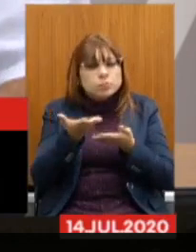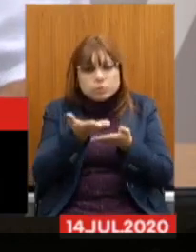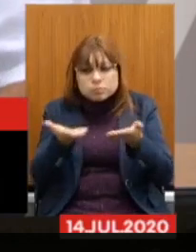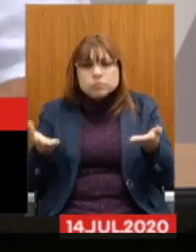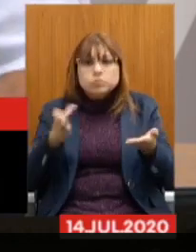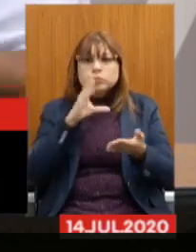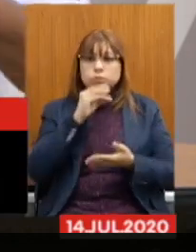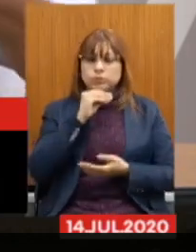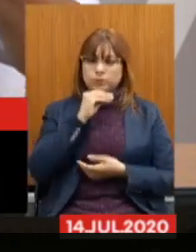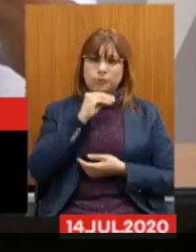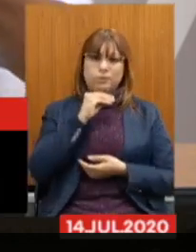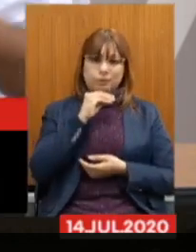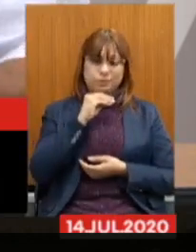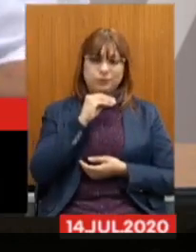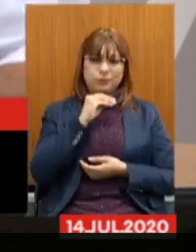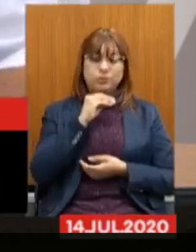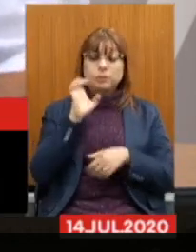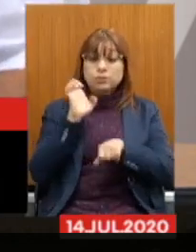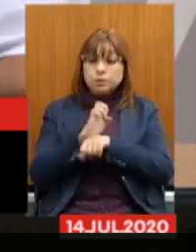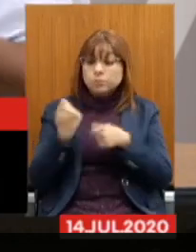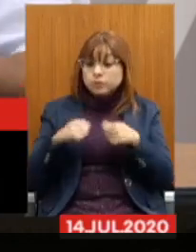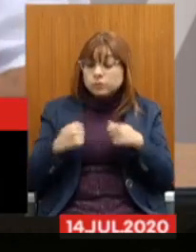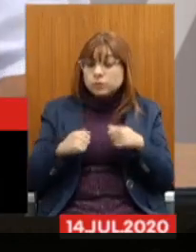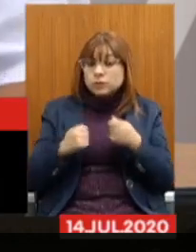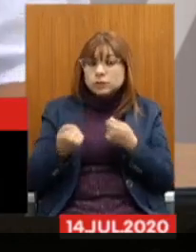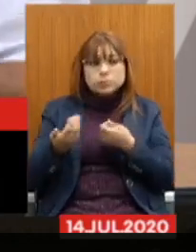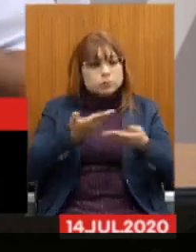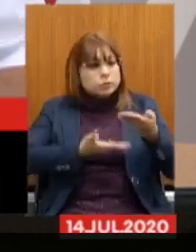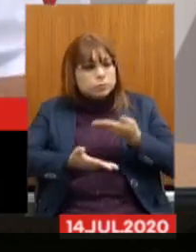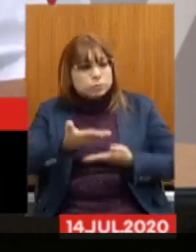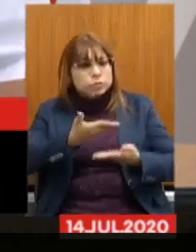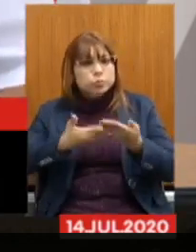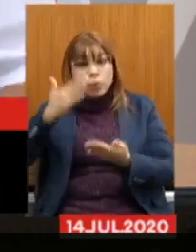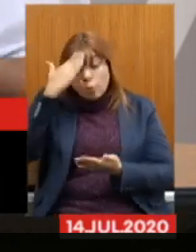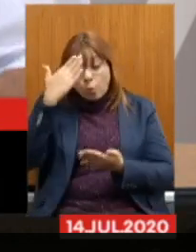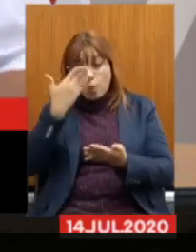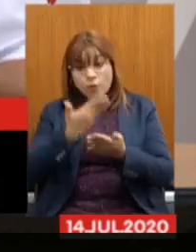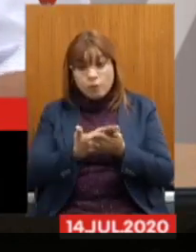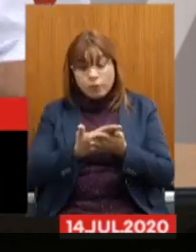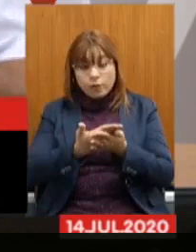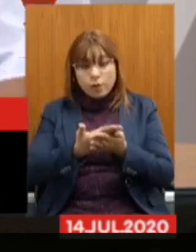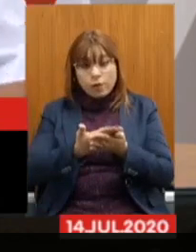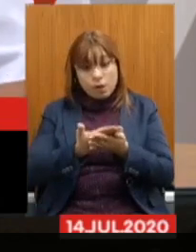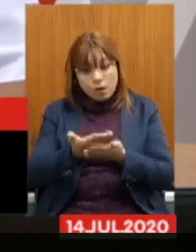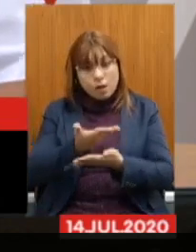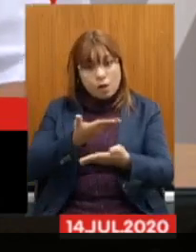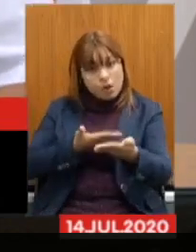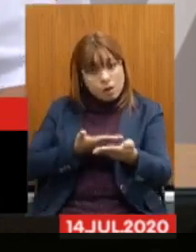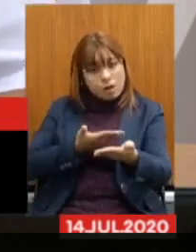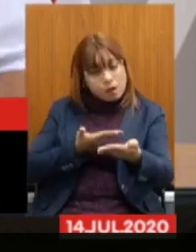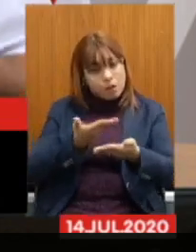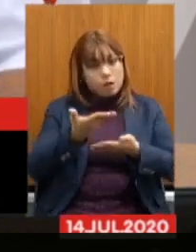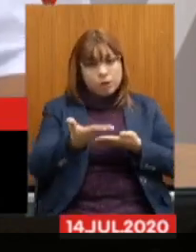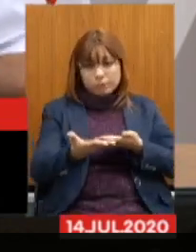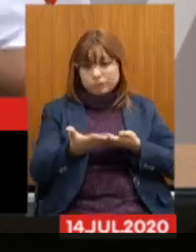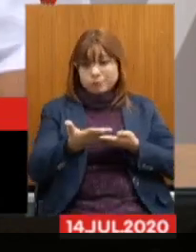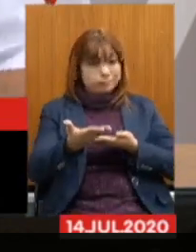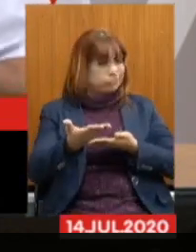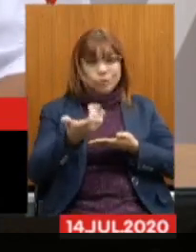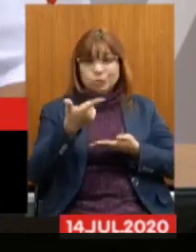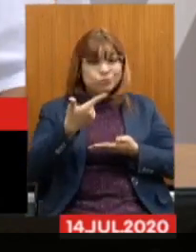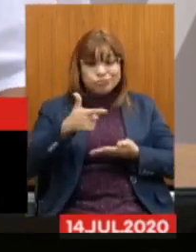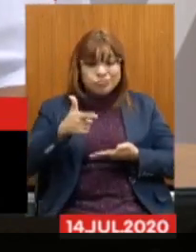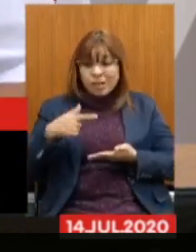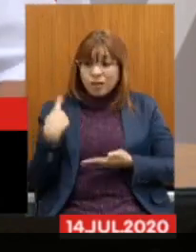precisa construir uma relação de confiança, coisa que não tem com esse governo. Não existe uma confiança